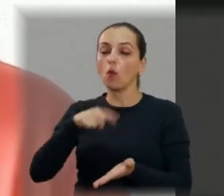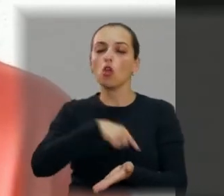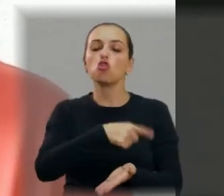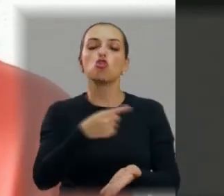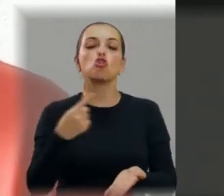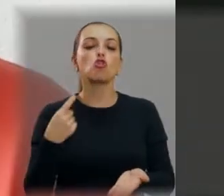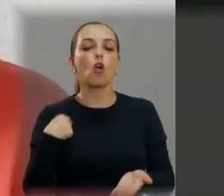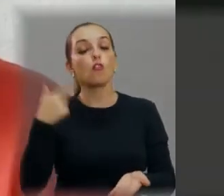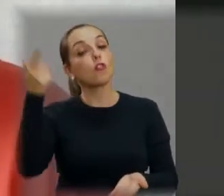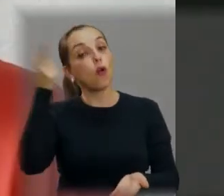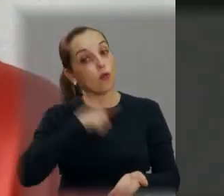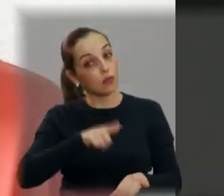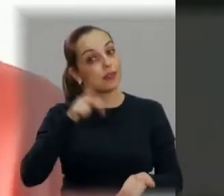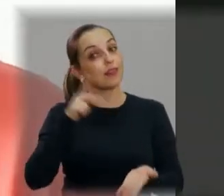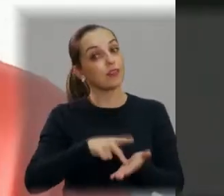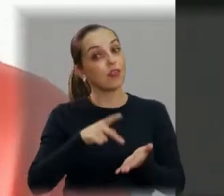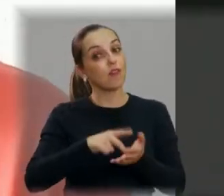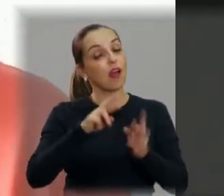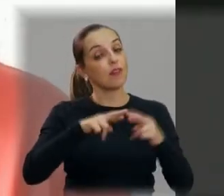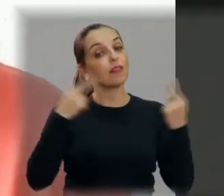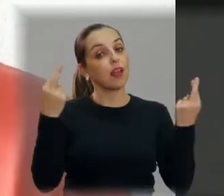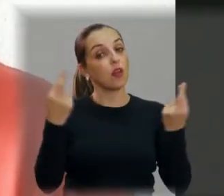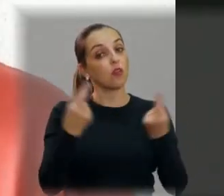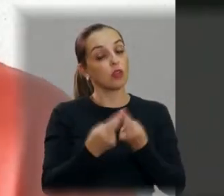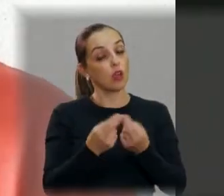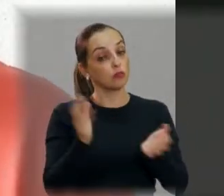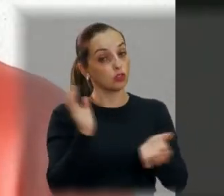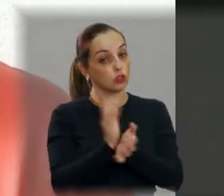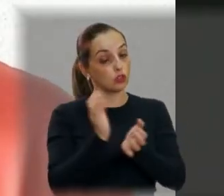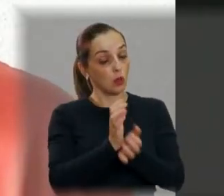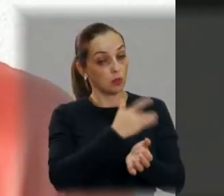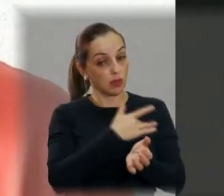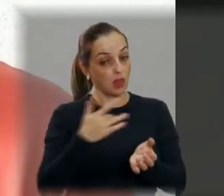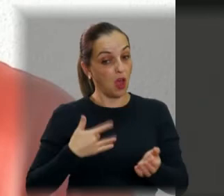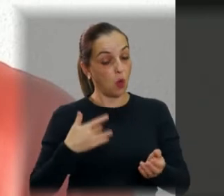ter acesso às reuniões do Comitê de Contingência, enquanto Comitê de Saúde,